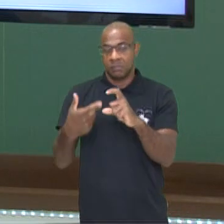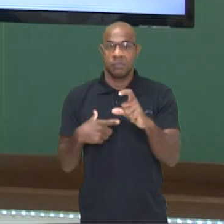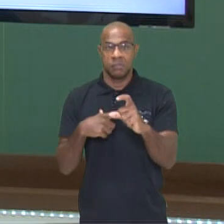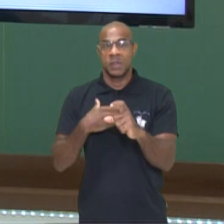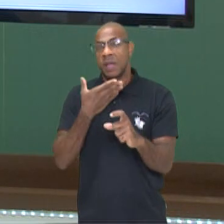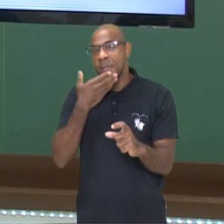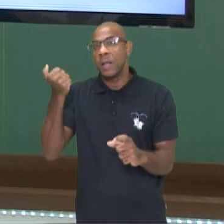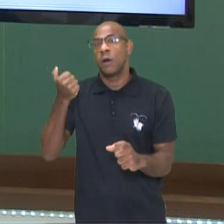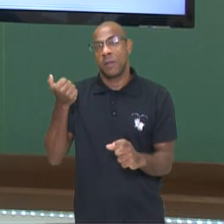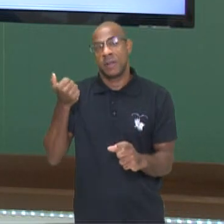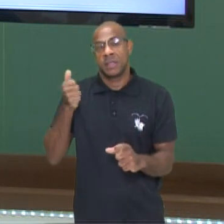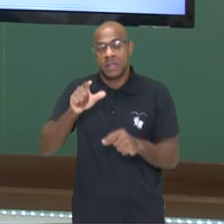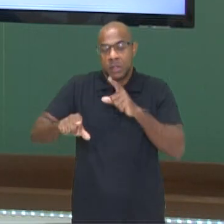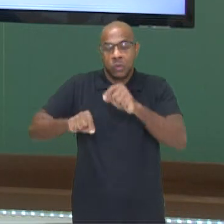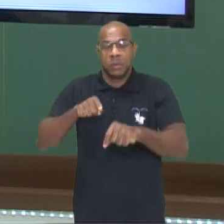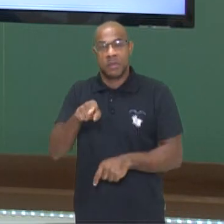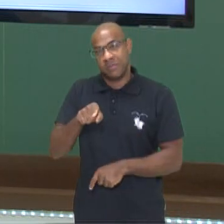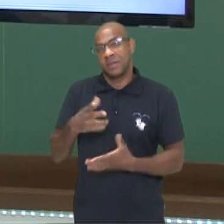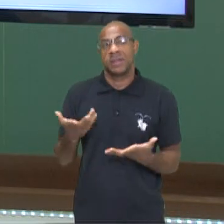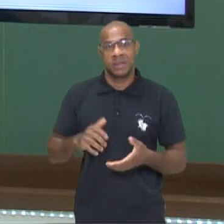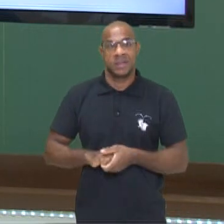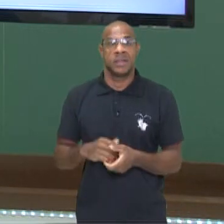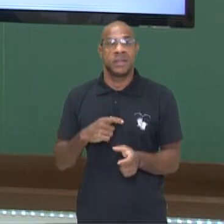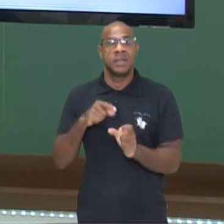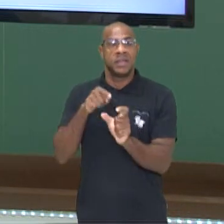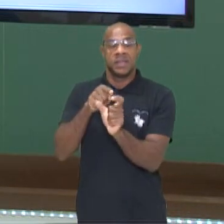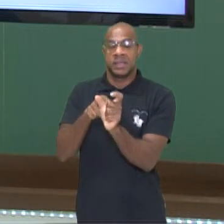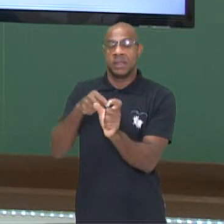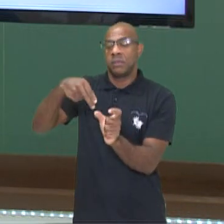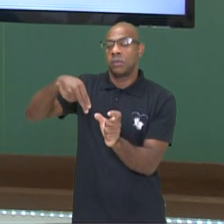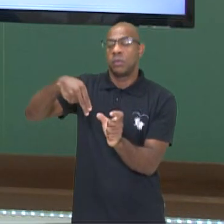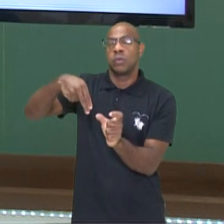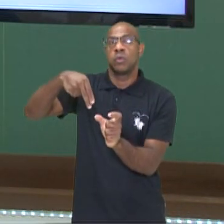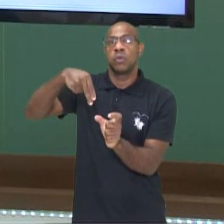opções para você. Então, temos um núcleo com um nome.